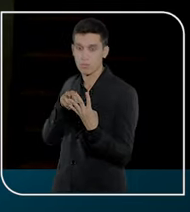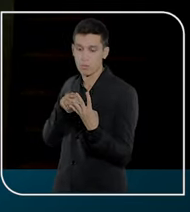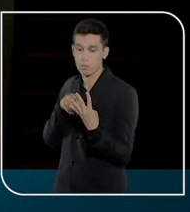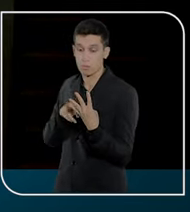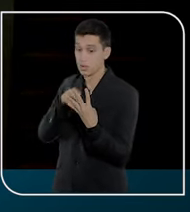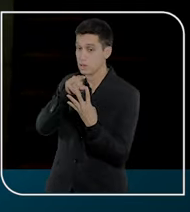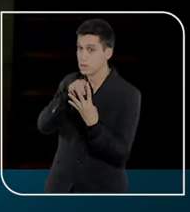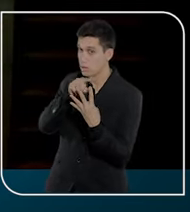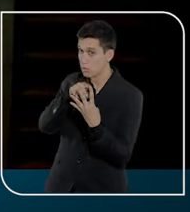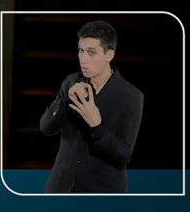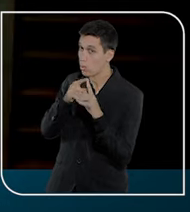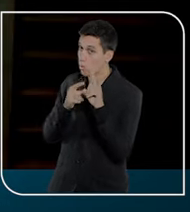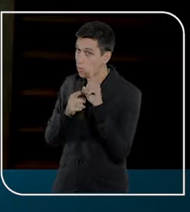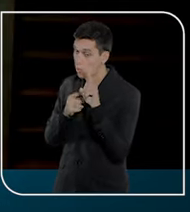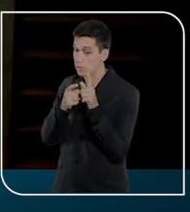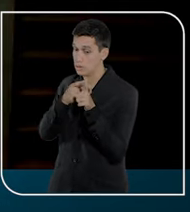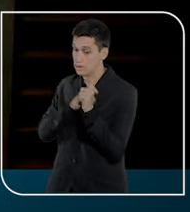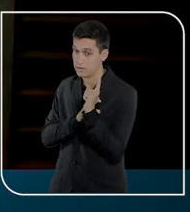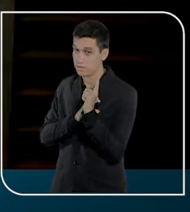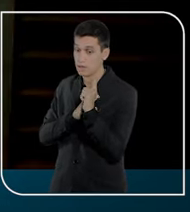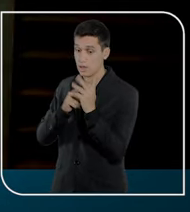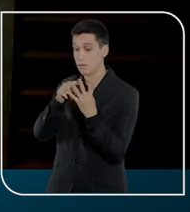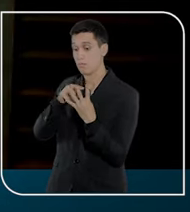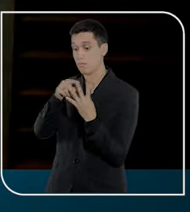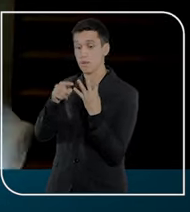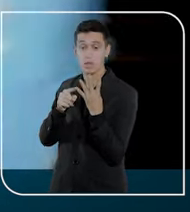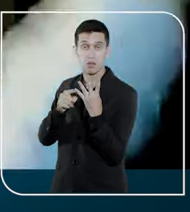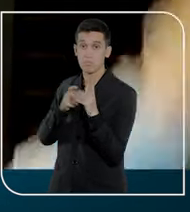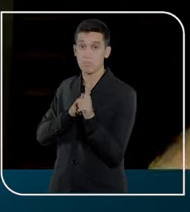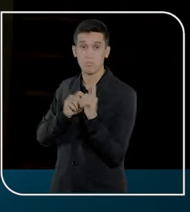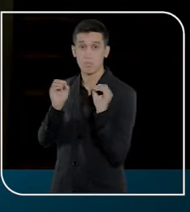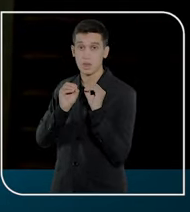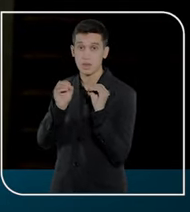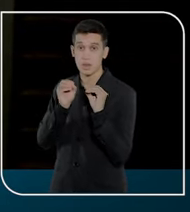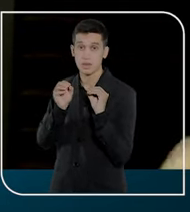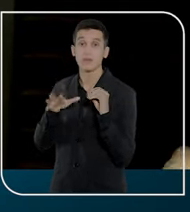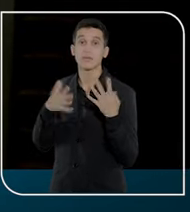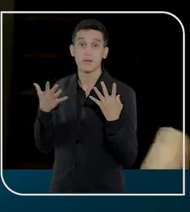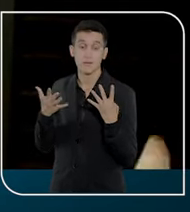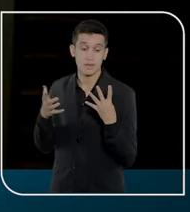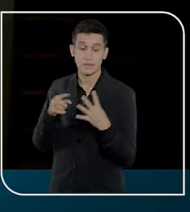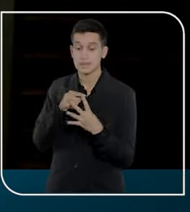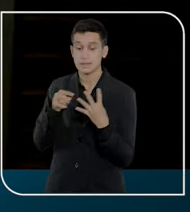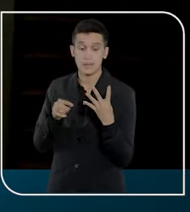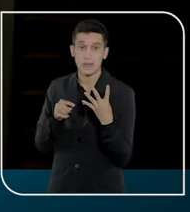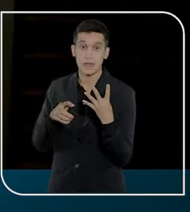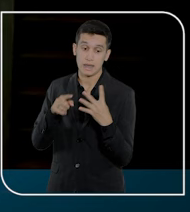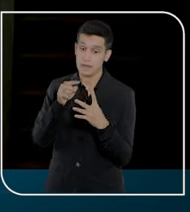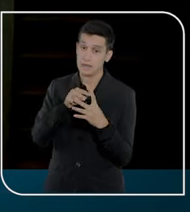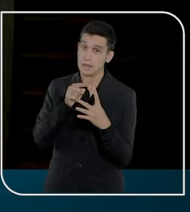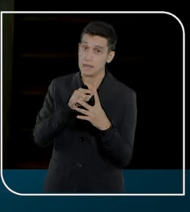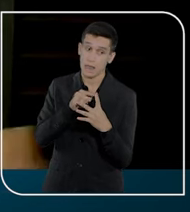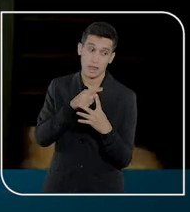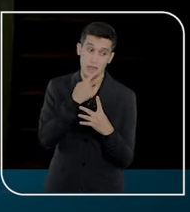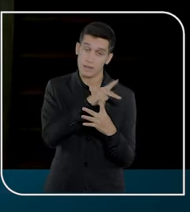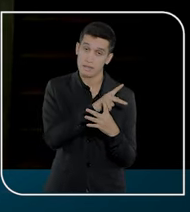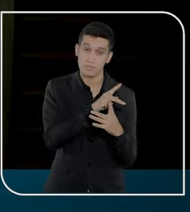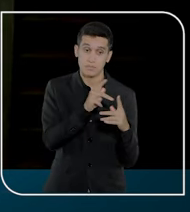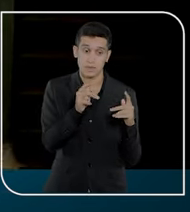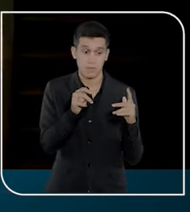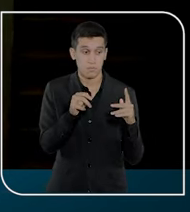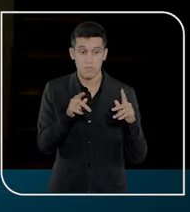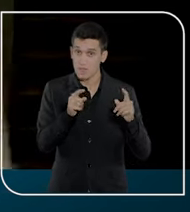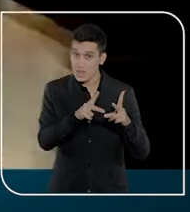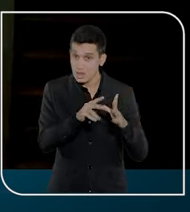irmãos fiquem, né, com a casa do que ela seja alienada judicialmente e eles sejam indenizados pelo restante. Então, eles têm